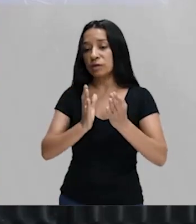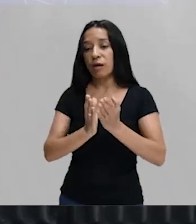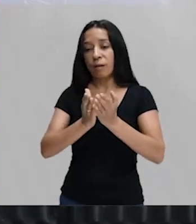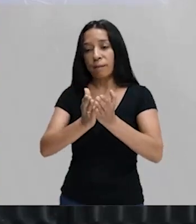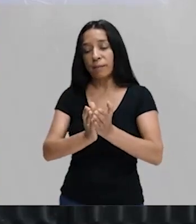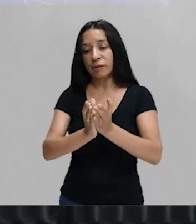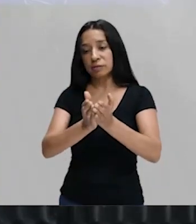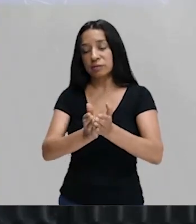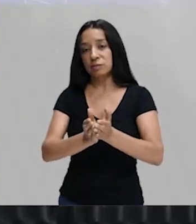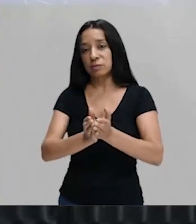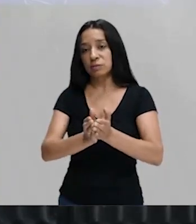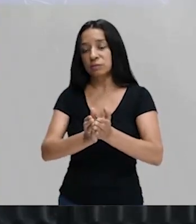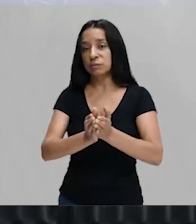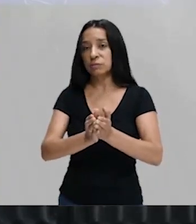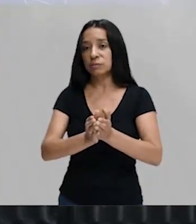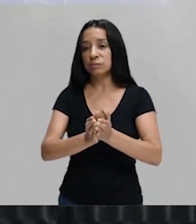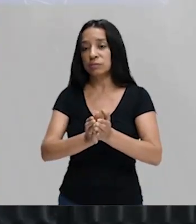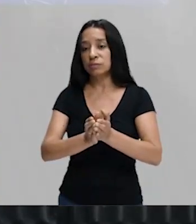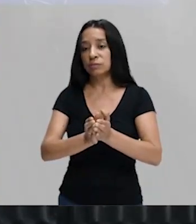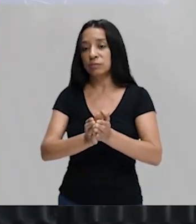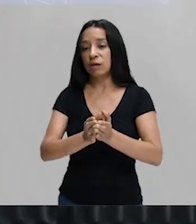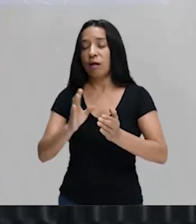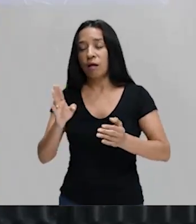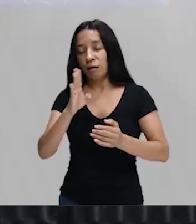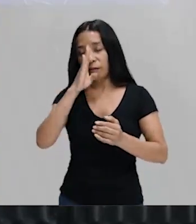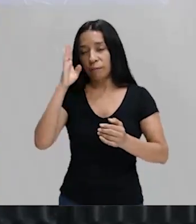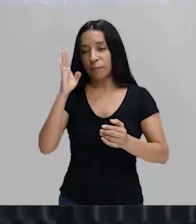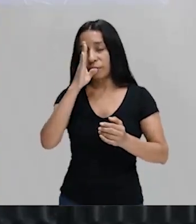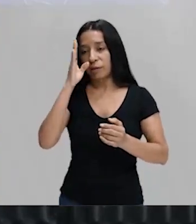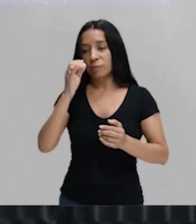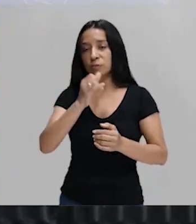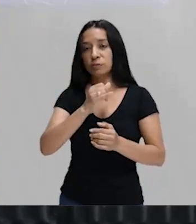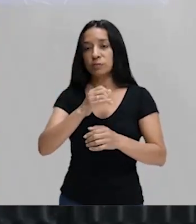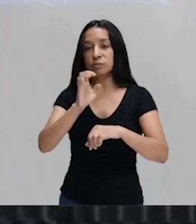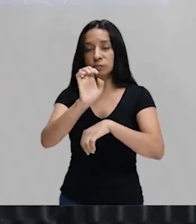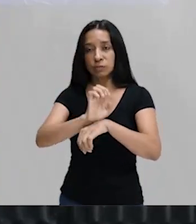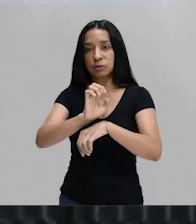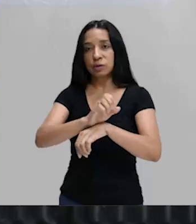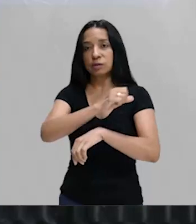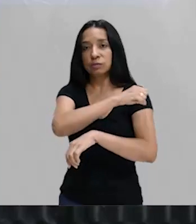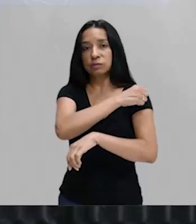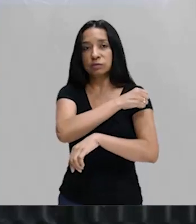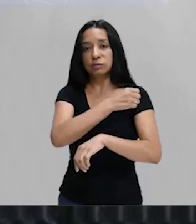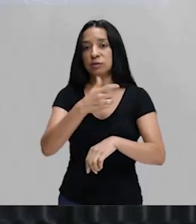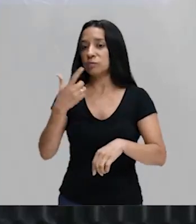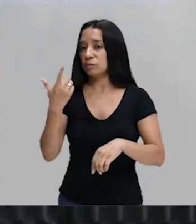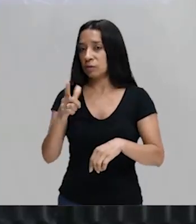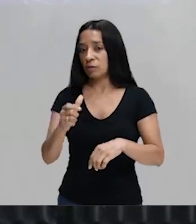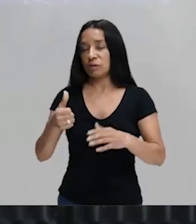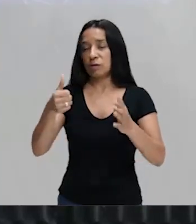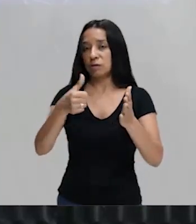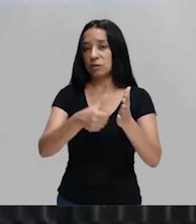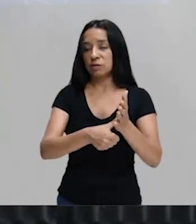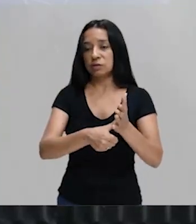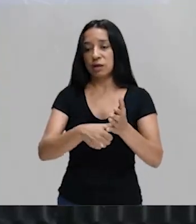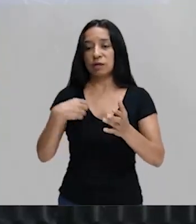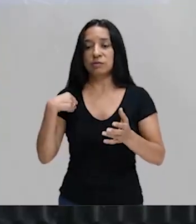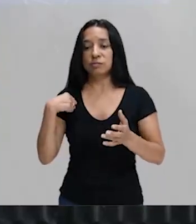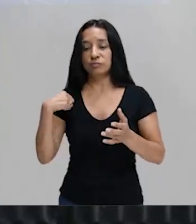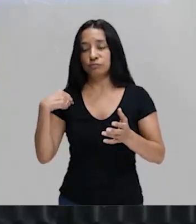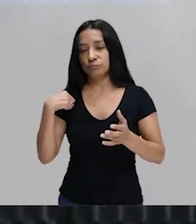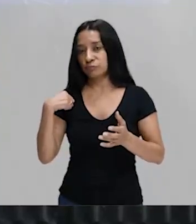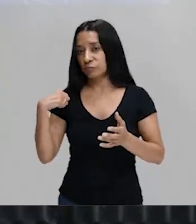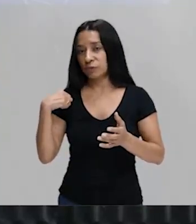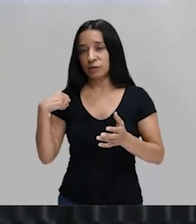que estavam literalmente embriagados no Rio de Janeiro, né, sem identidade, sem farda,